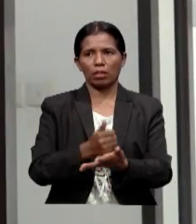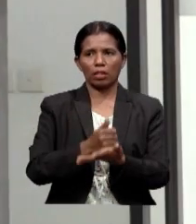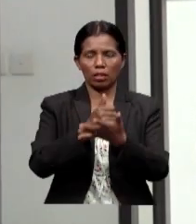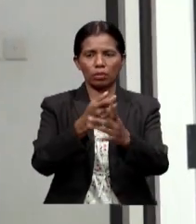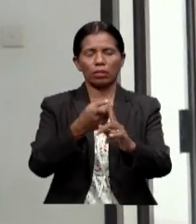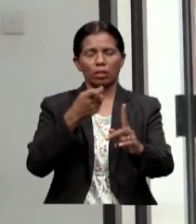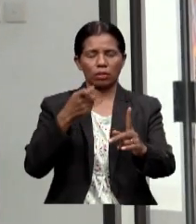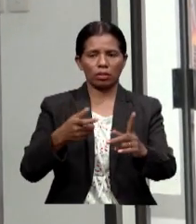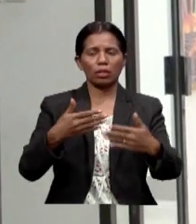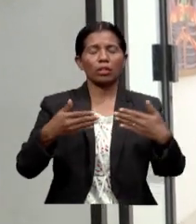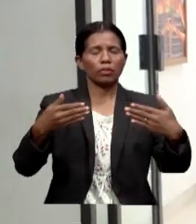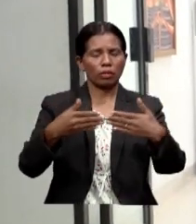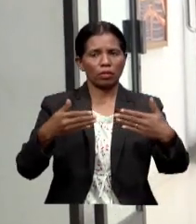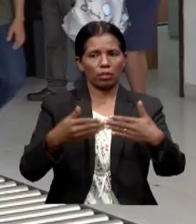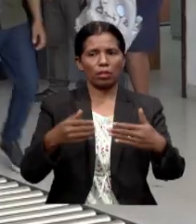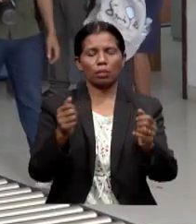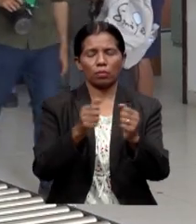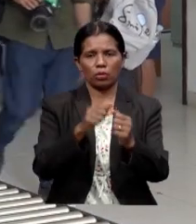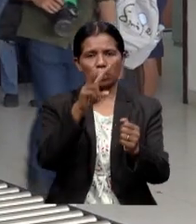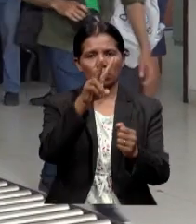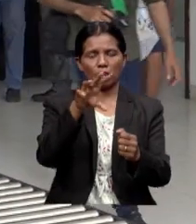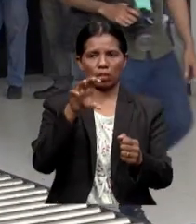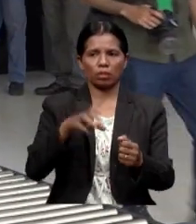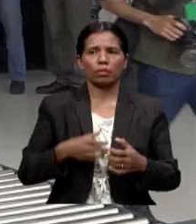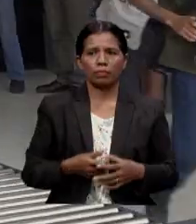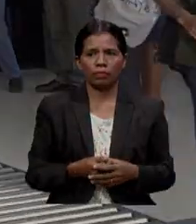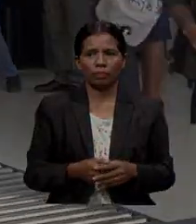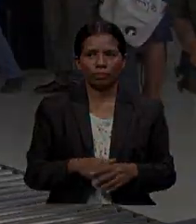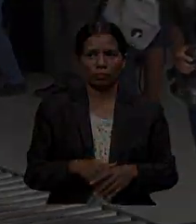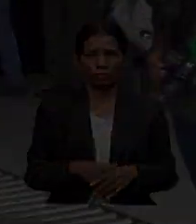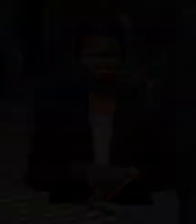fronteira Batugade ho total orsamentu rihun atus rua. Romero da Silva, Felicitas Borges, GMN.